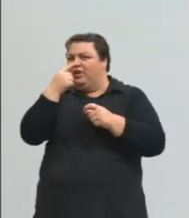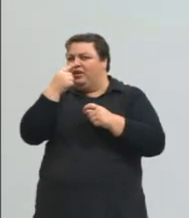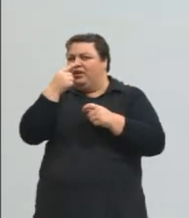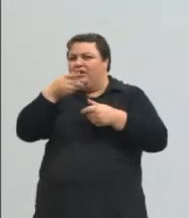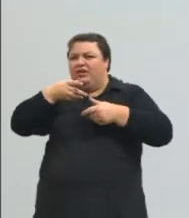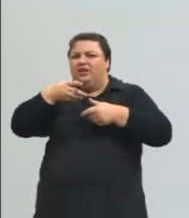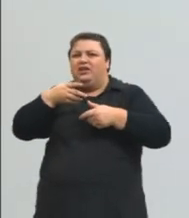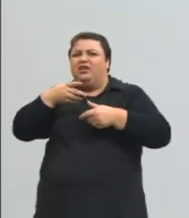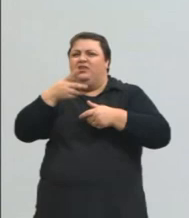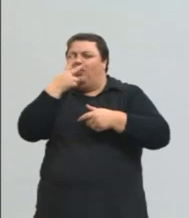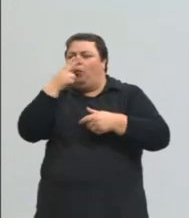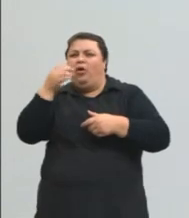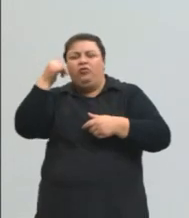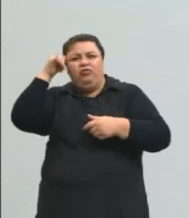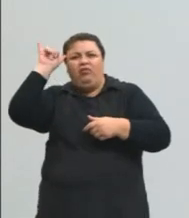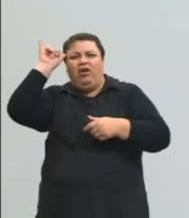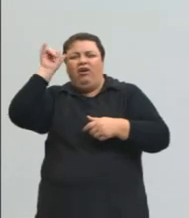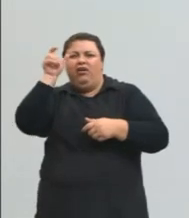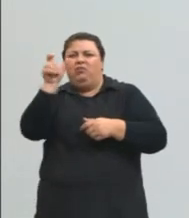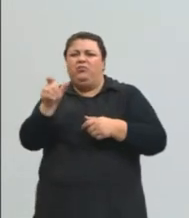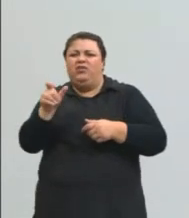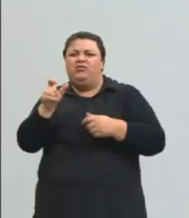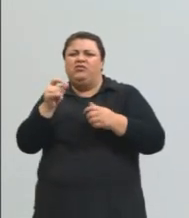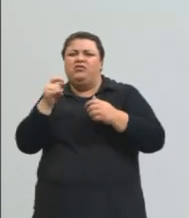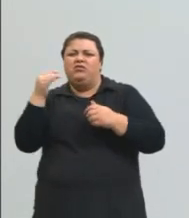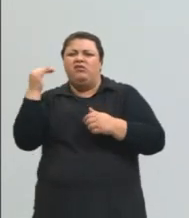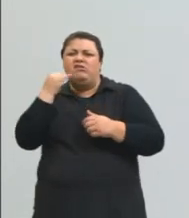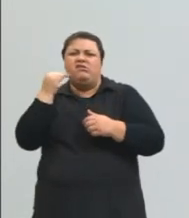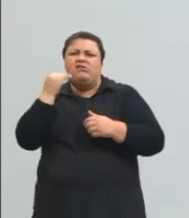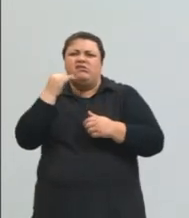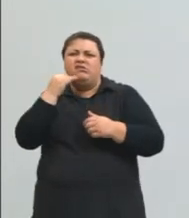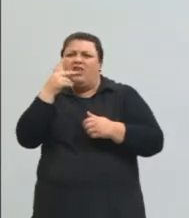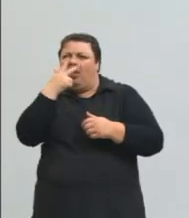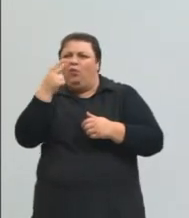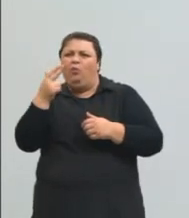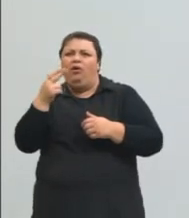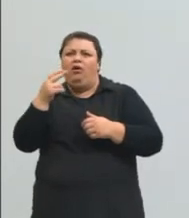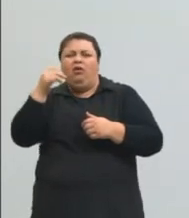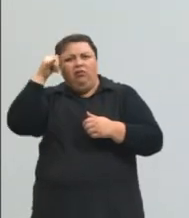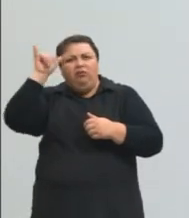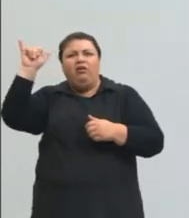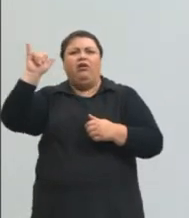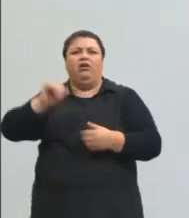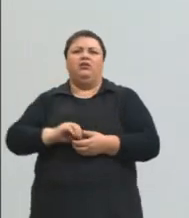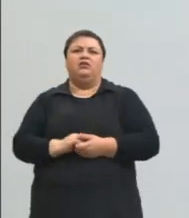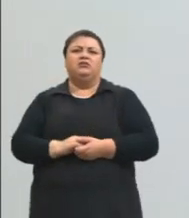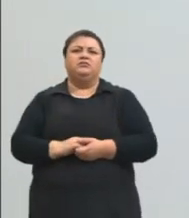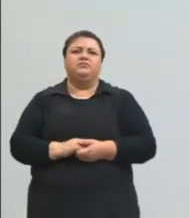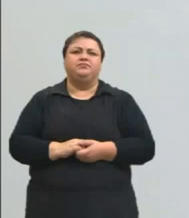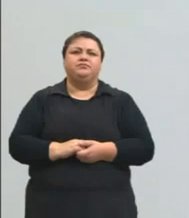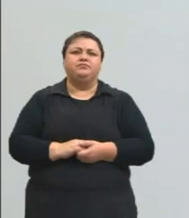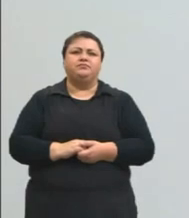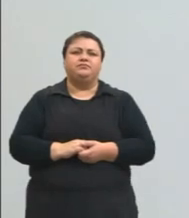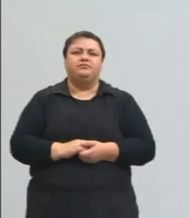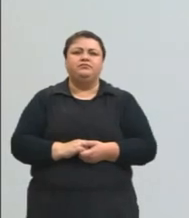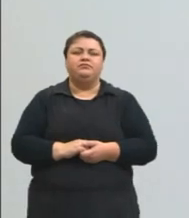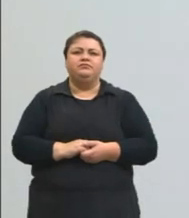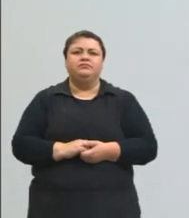pessoas deformadas com aspectos de vaca, certo?